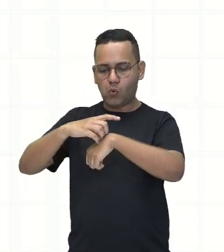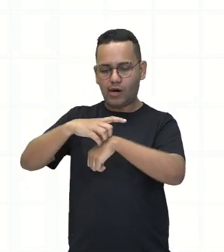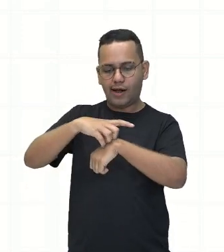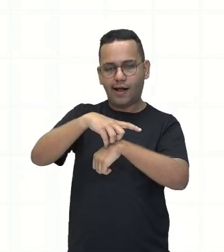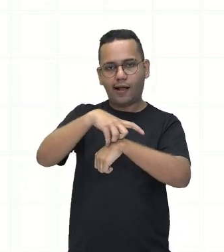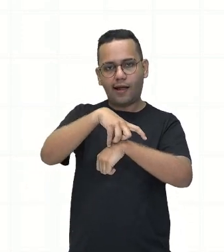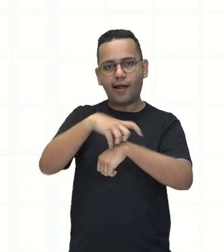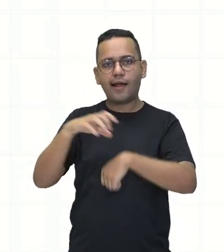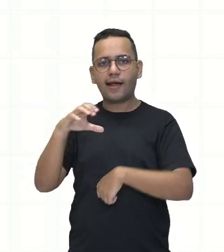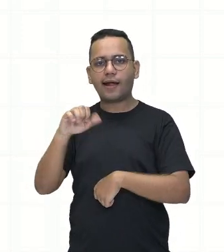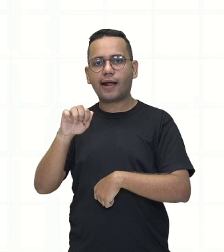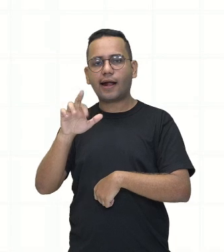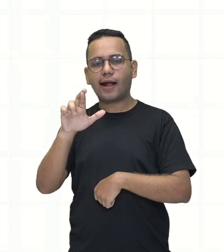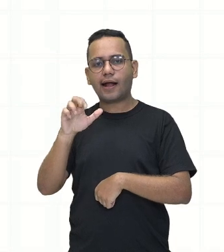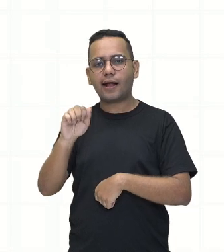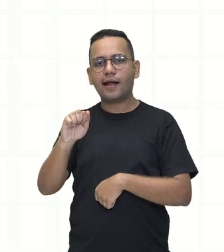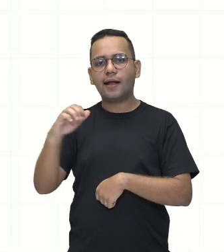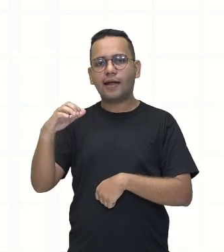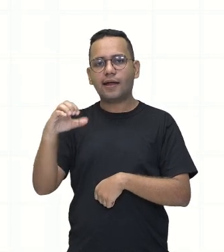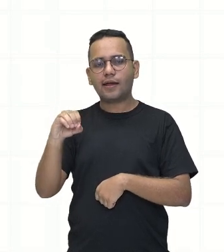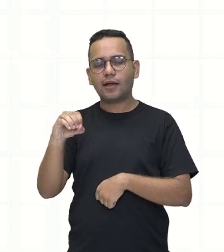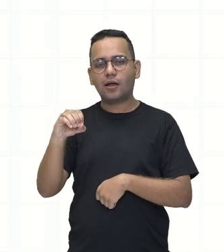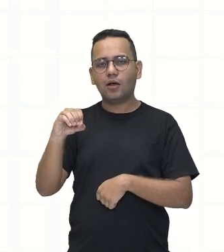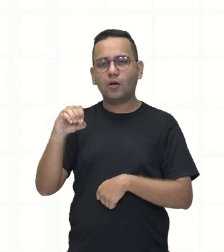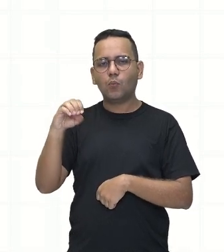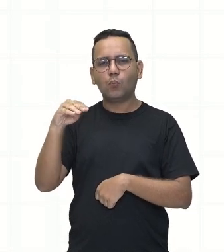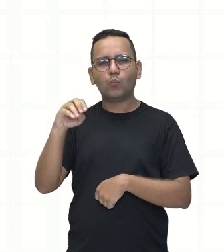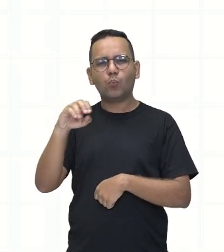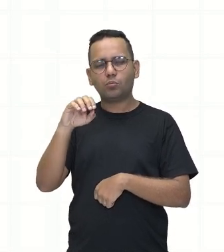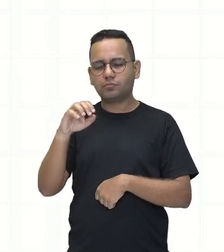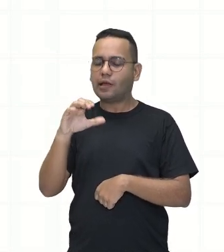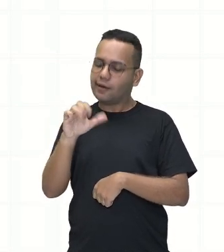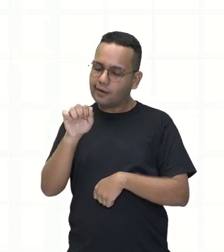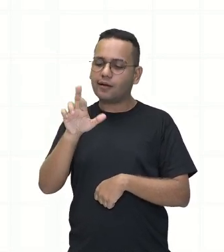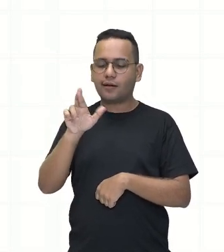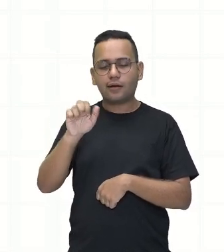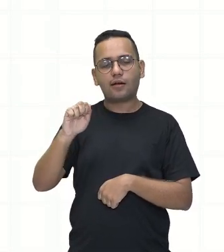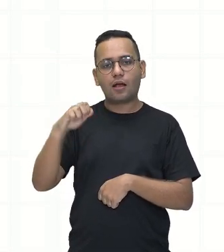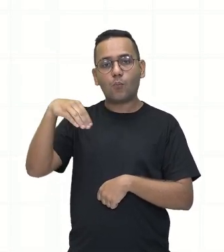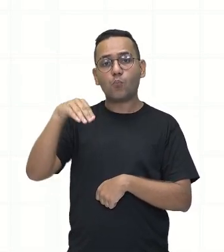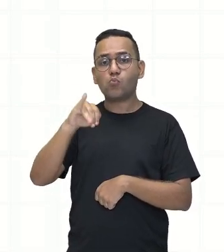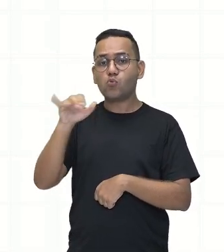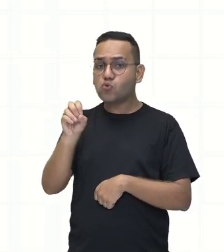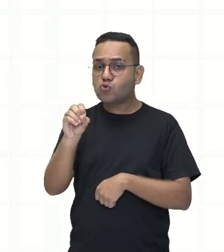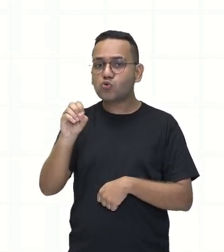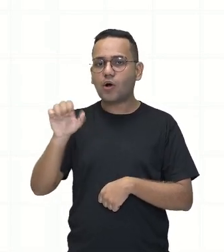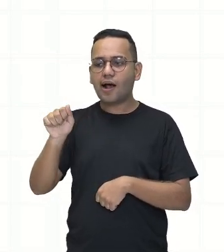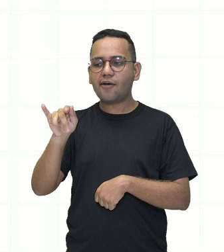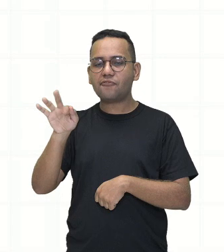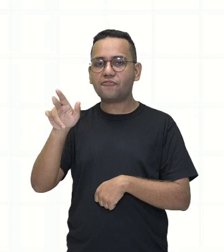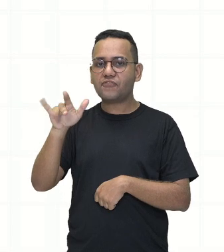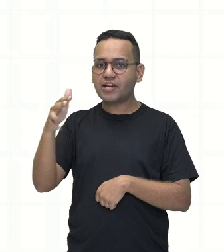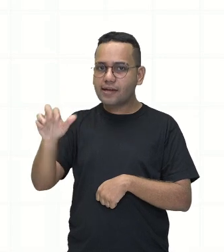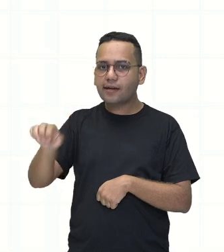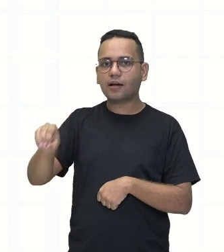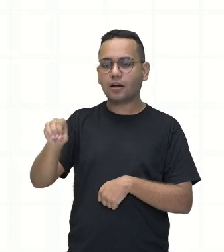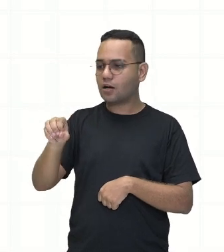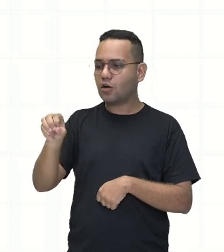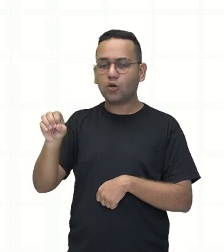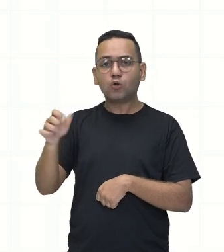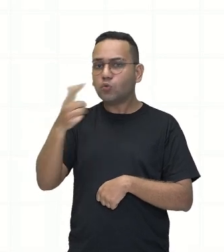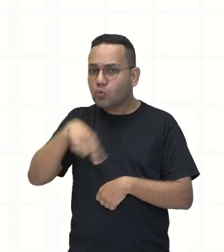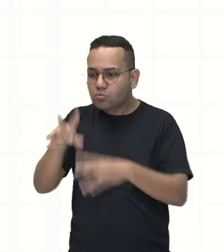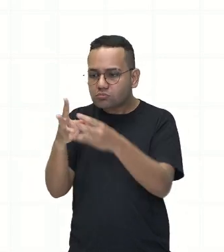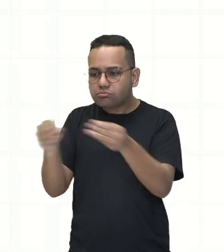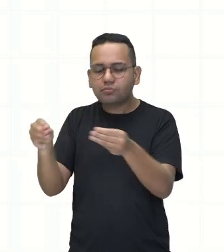na alimentação, não deu certo, foi descartado no ambiente e acabou virando uma praga. A poluição